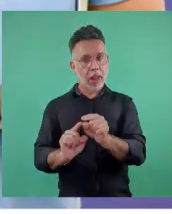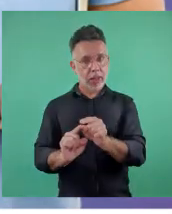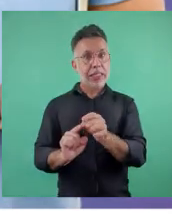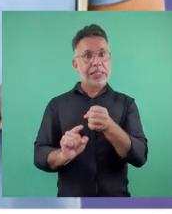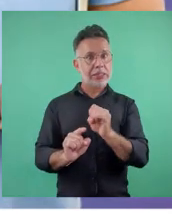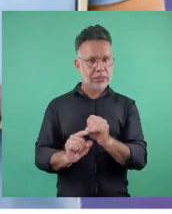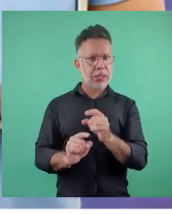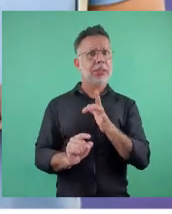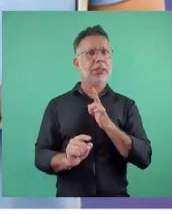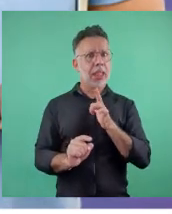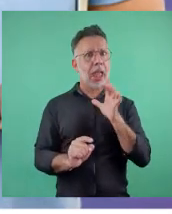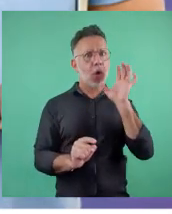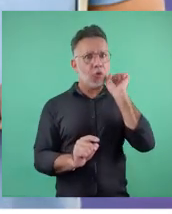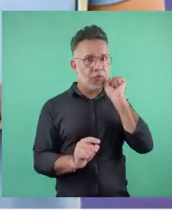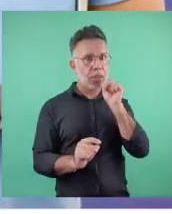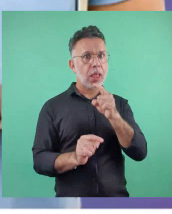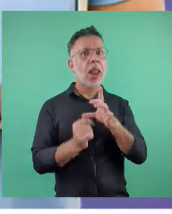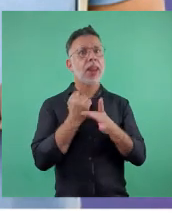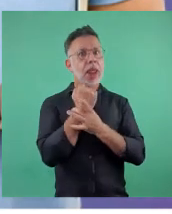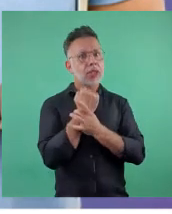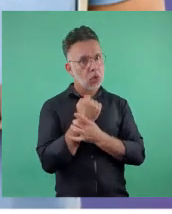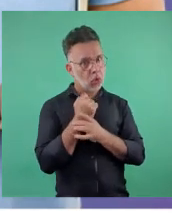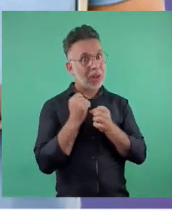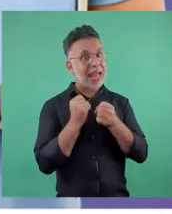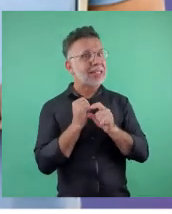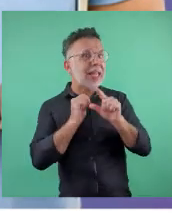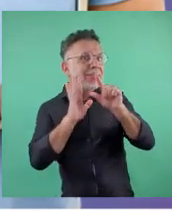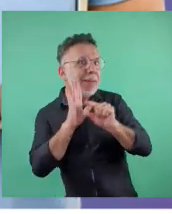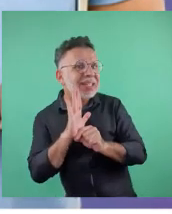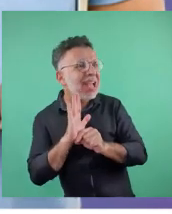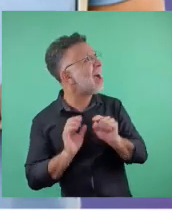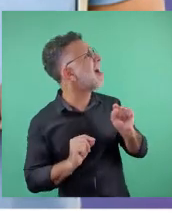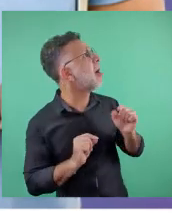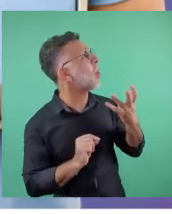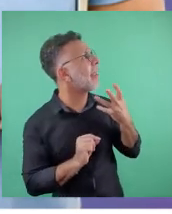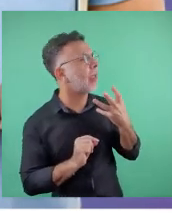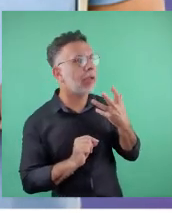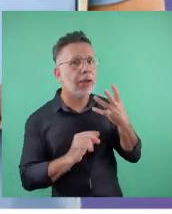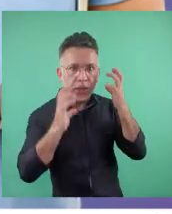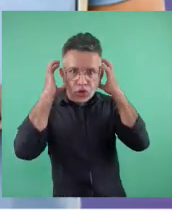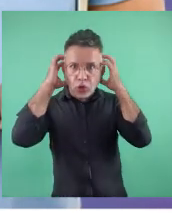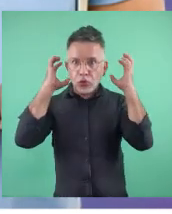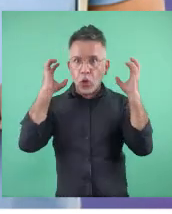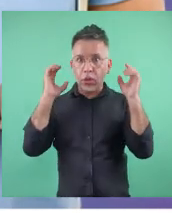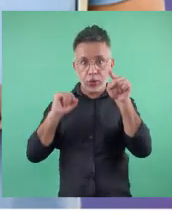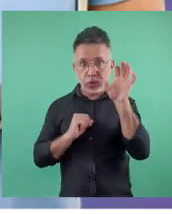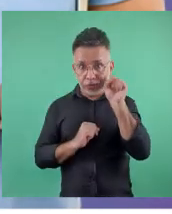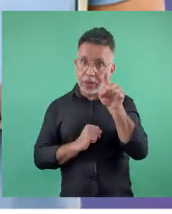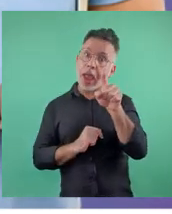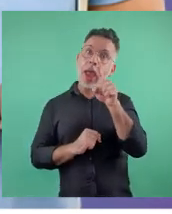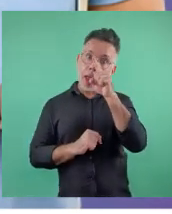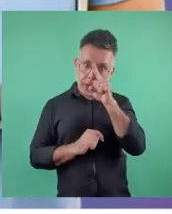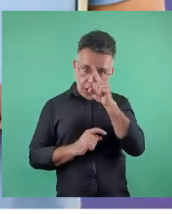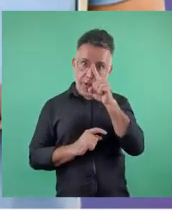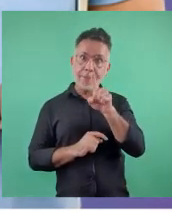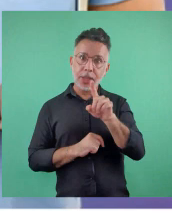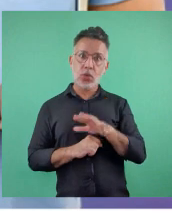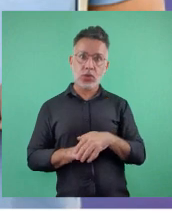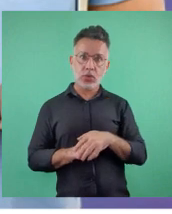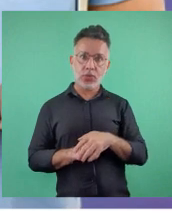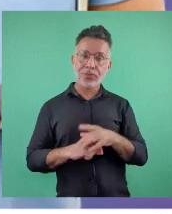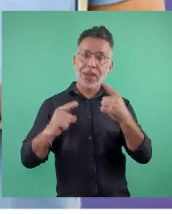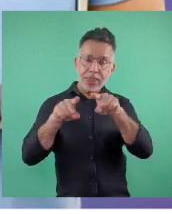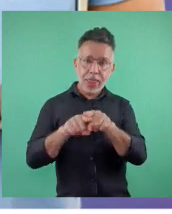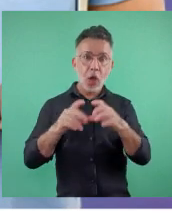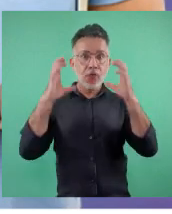som. Nessa intensidade, ele está mais seguro do que se ele tiver que abaixar o volume e tira o fone para poder